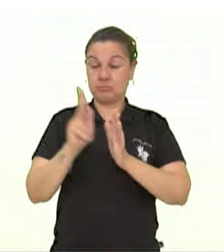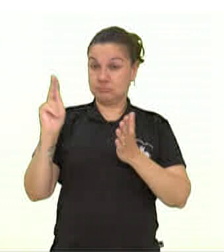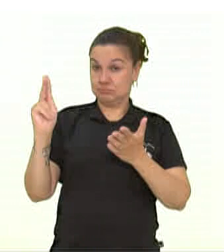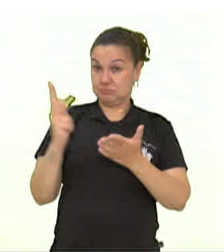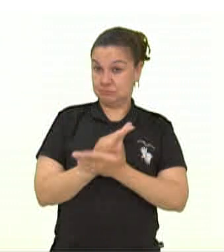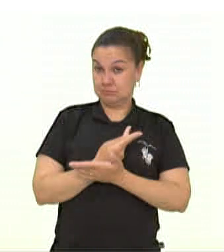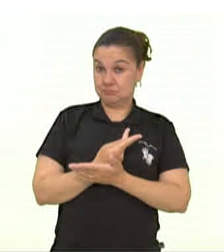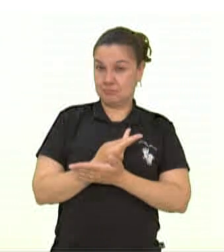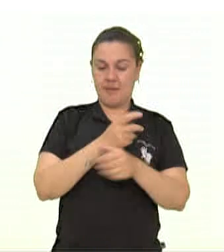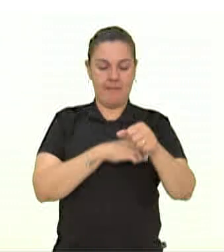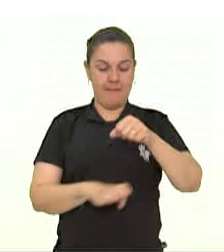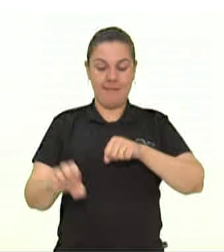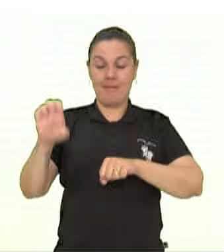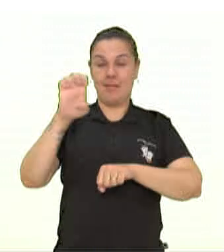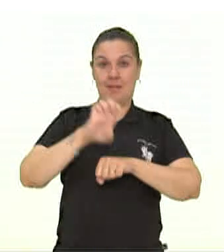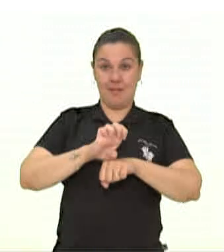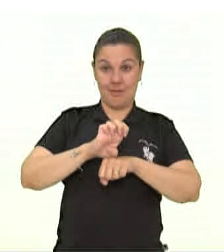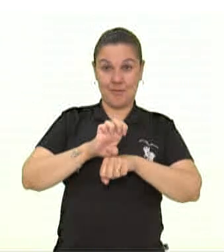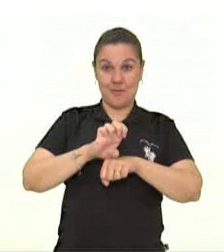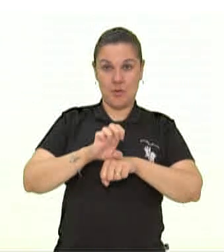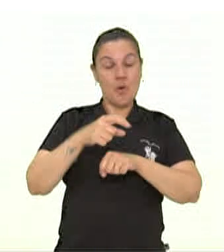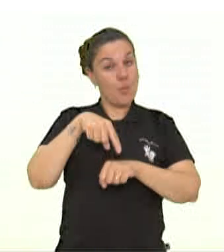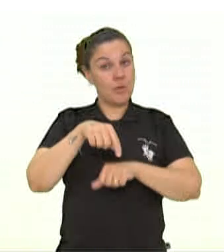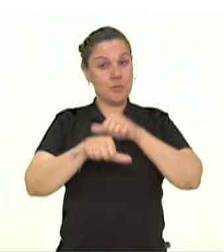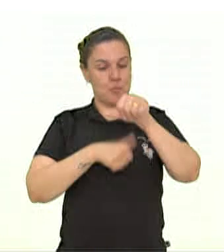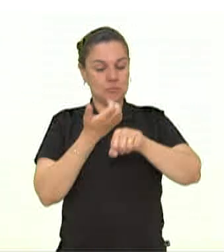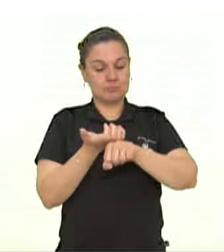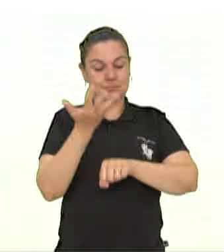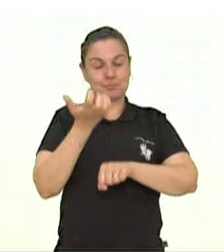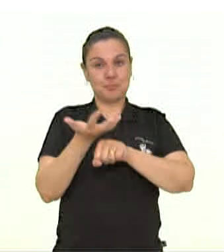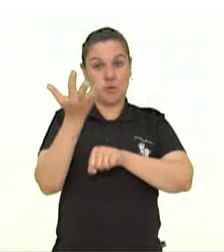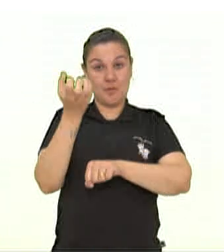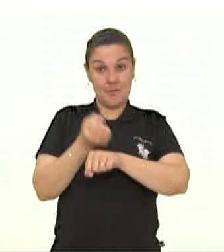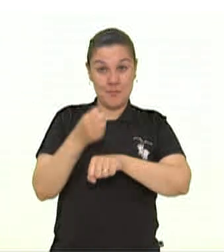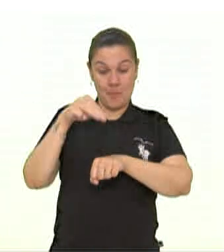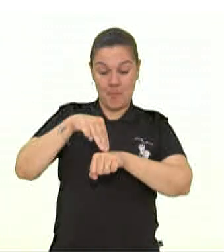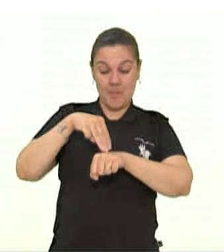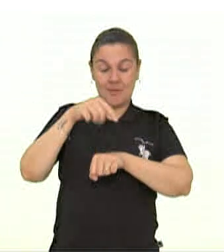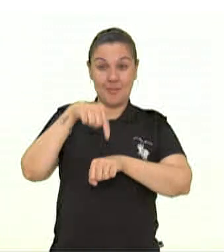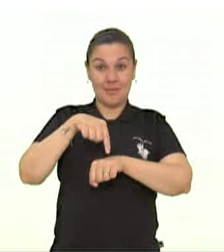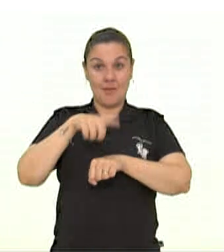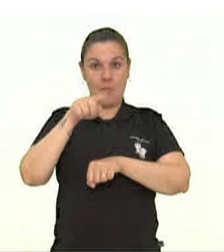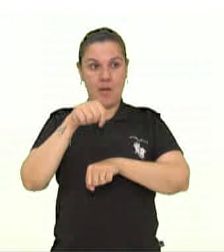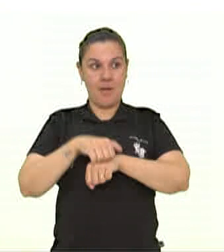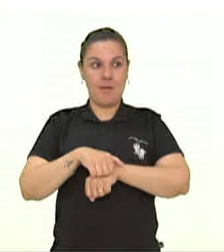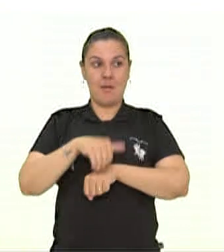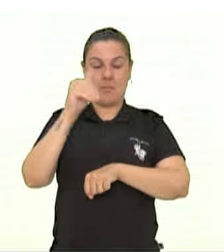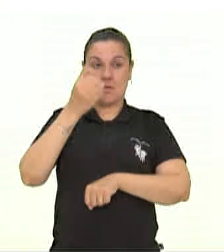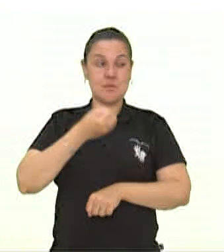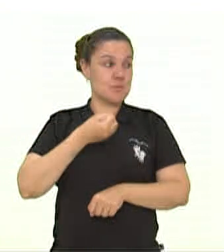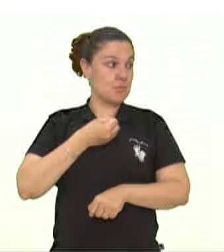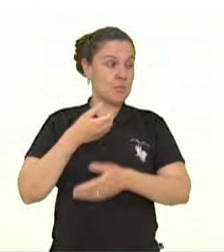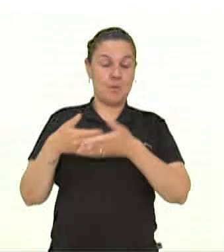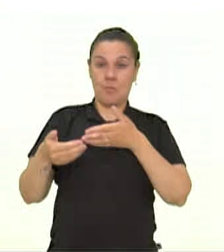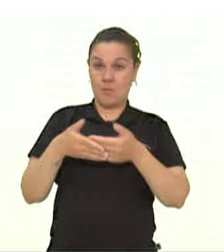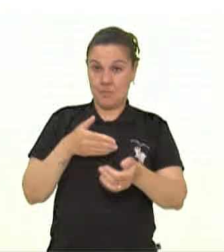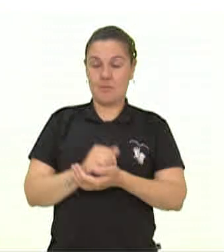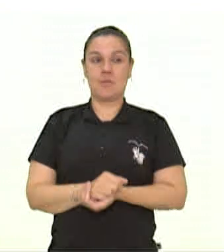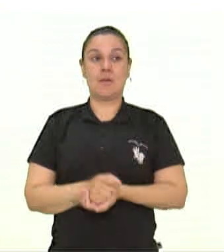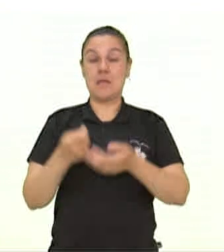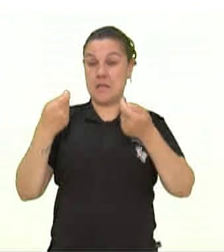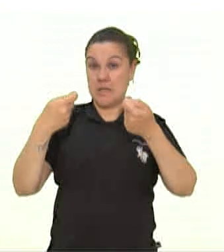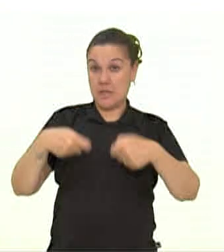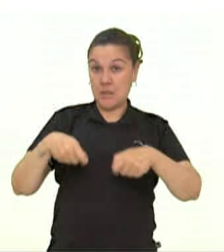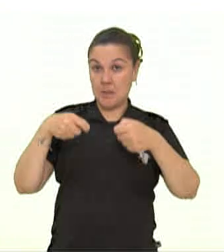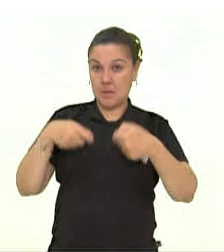da emissão de elétrons quando a frequência da radiação luminosa incidente no metal for maior do que um determinado valor, o qual depende